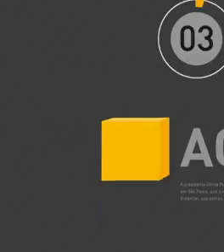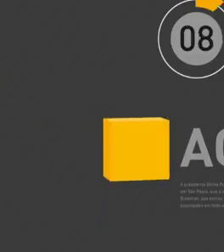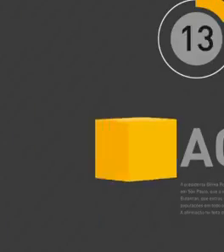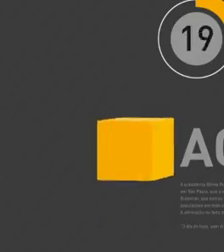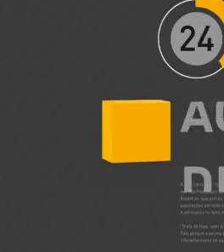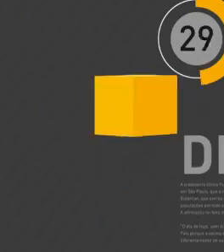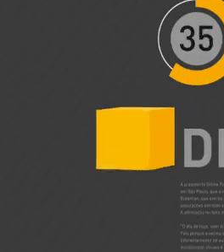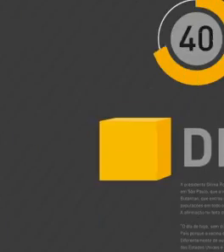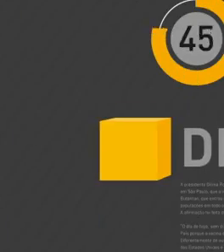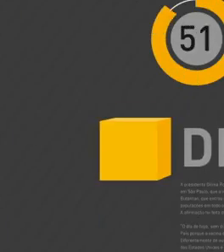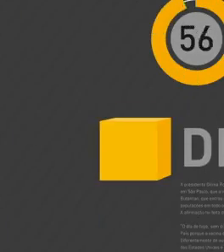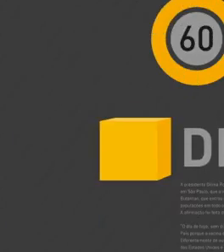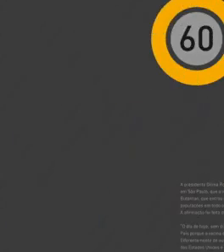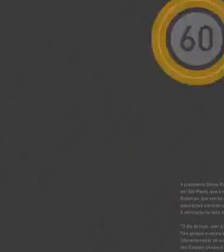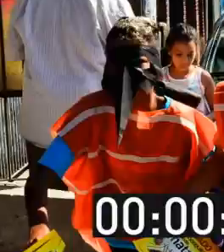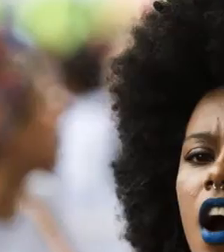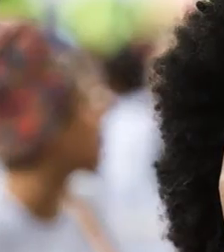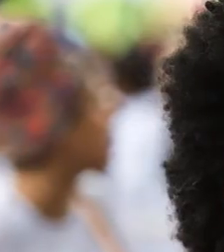o